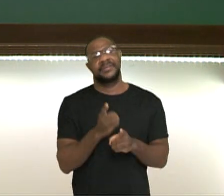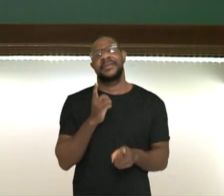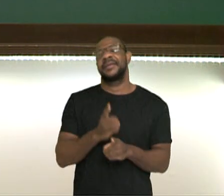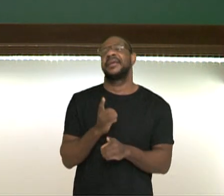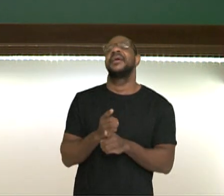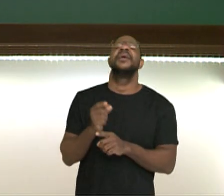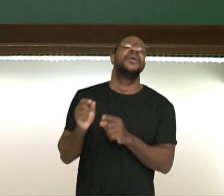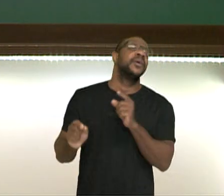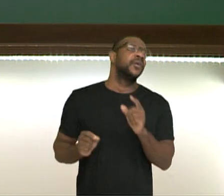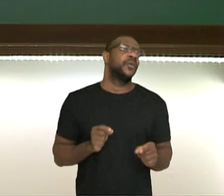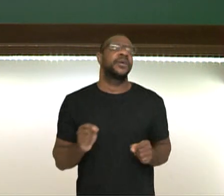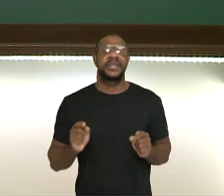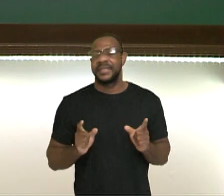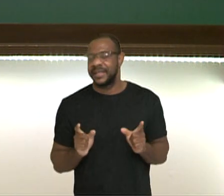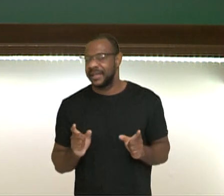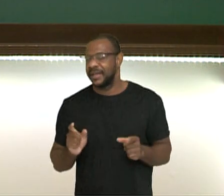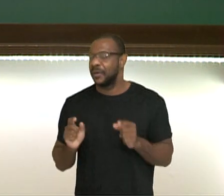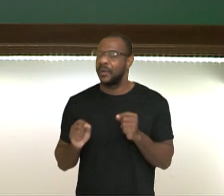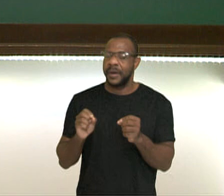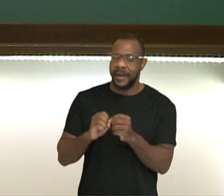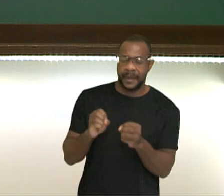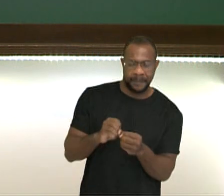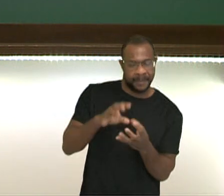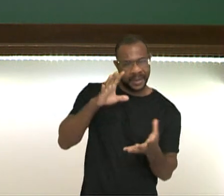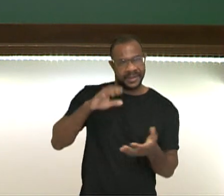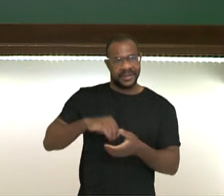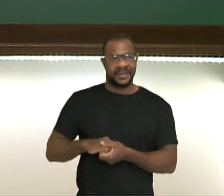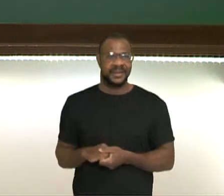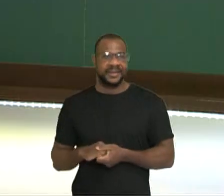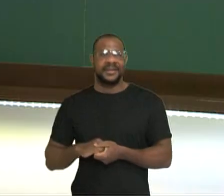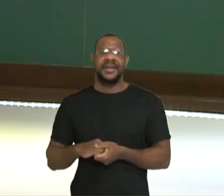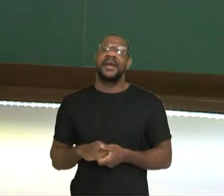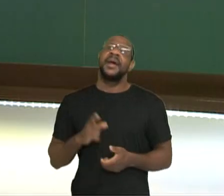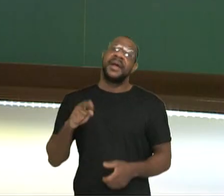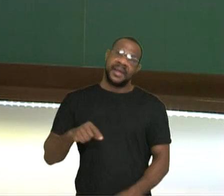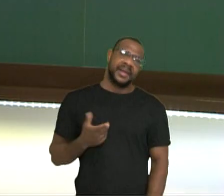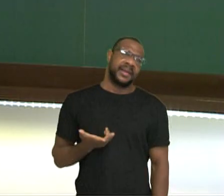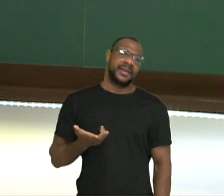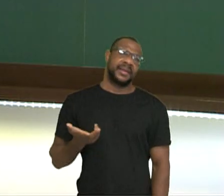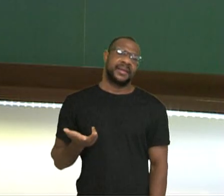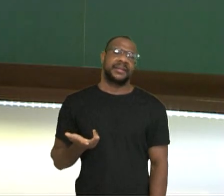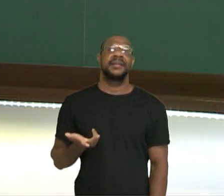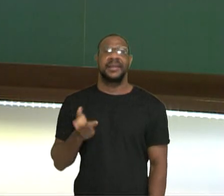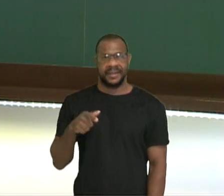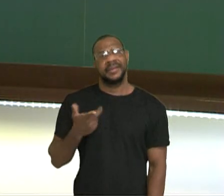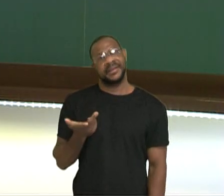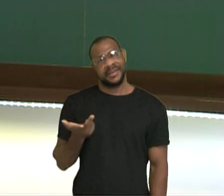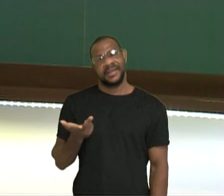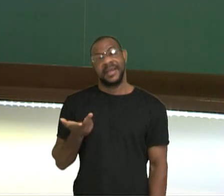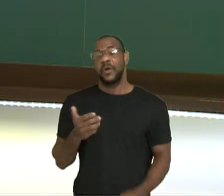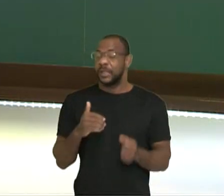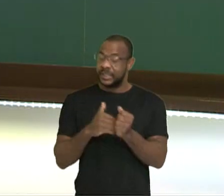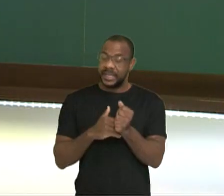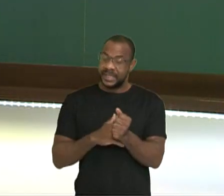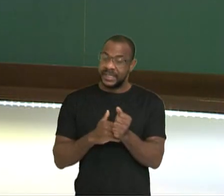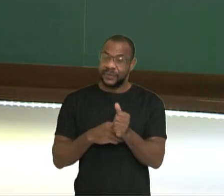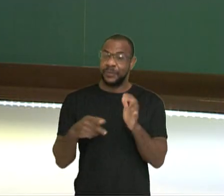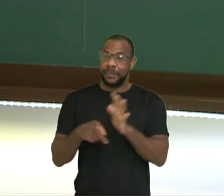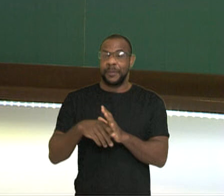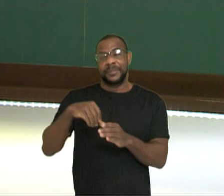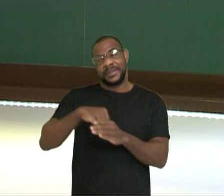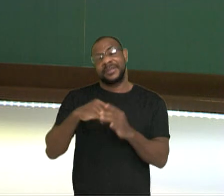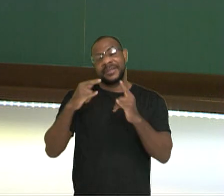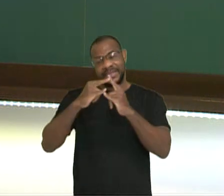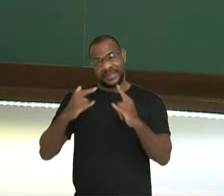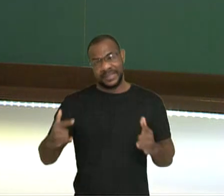que é, né, esse truque, qual que é essa magia aí. Mas acho que essa é a grande questão do circo. Traz sempre novidades,